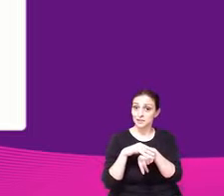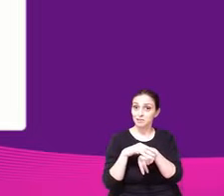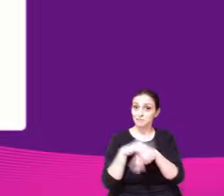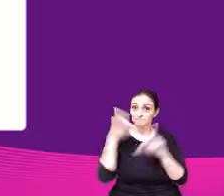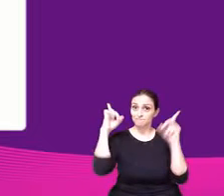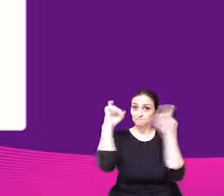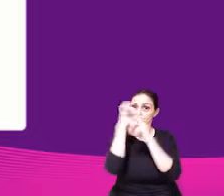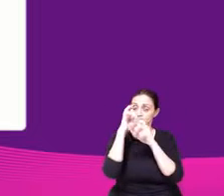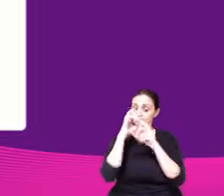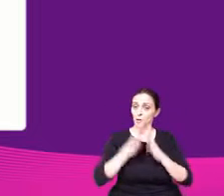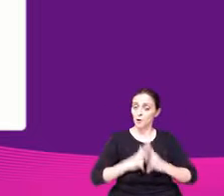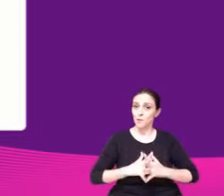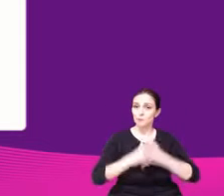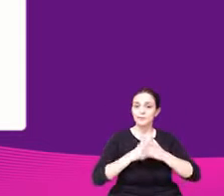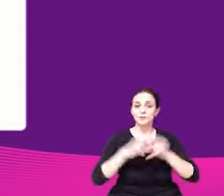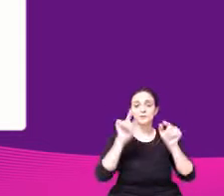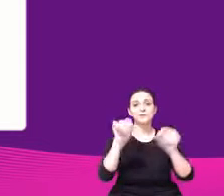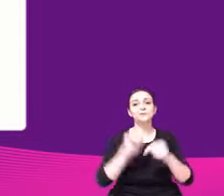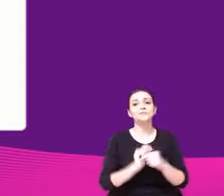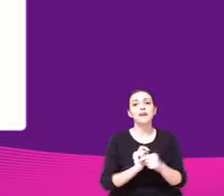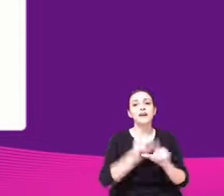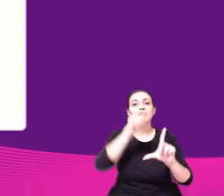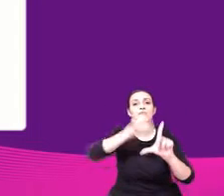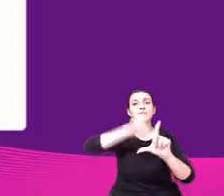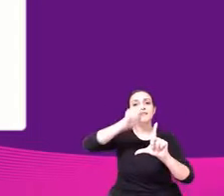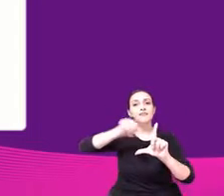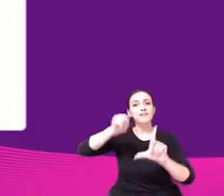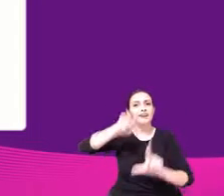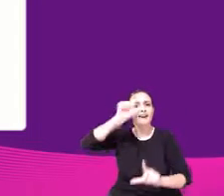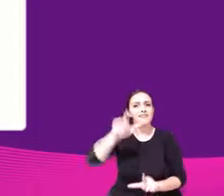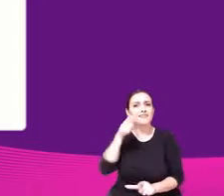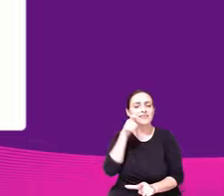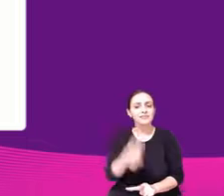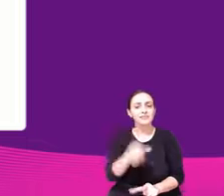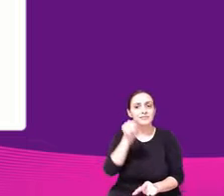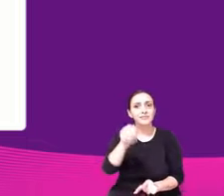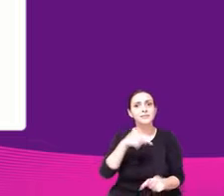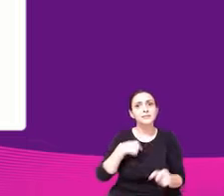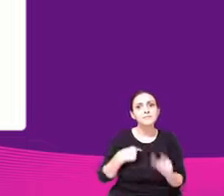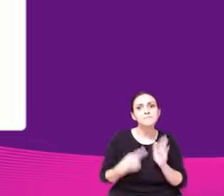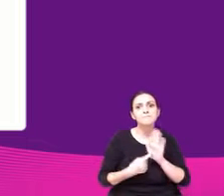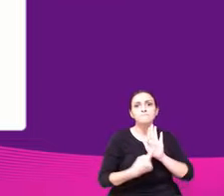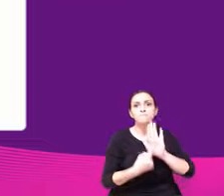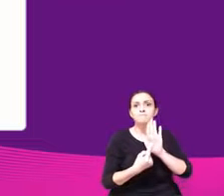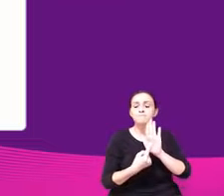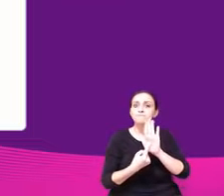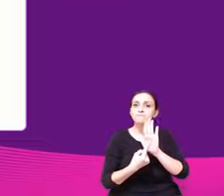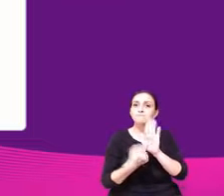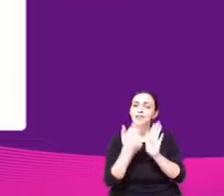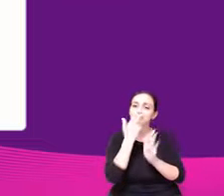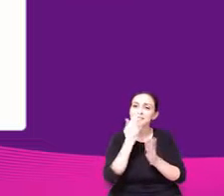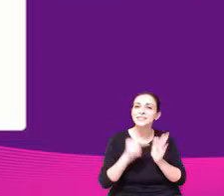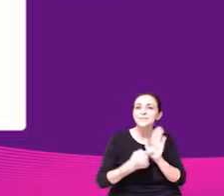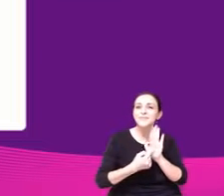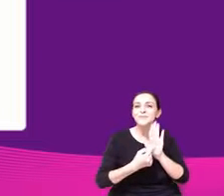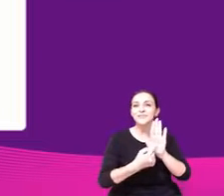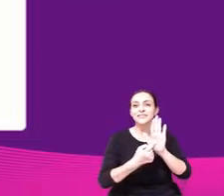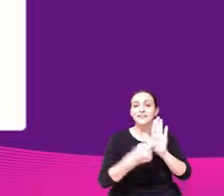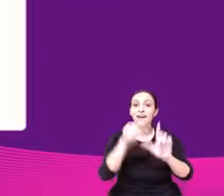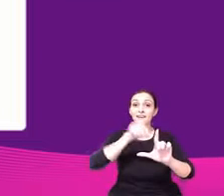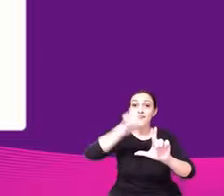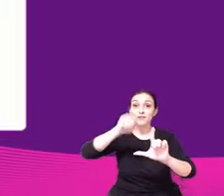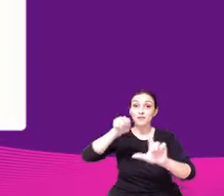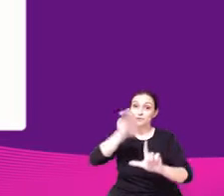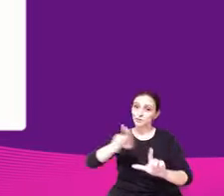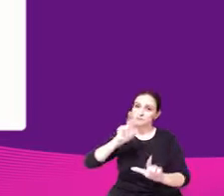né? Esse daqui é um gráfico que eu acho muito interessante, né? Ele empresta o gráfico que a gente usa no dia a